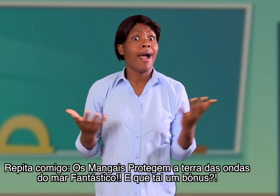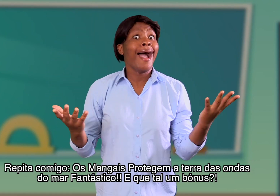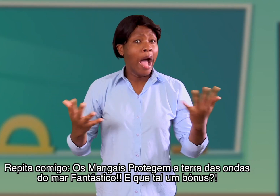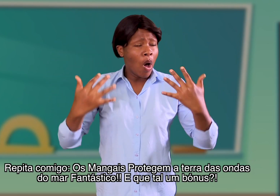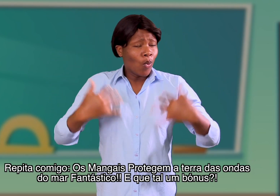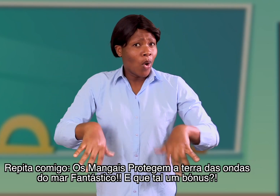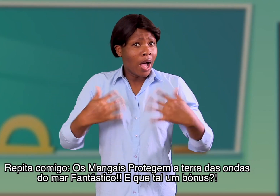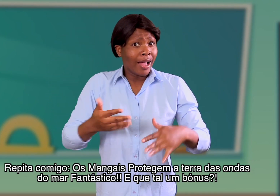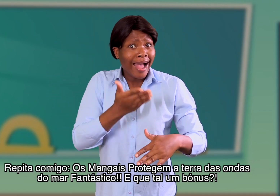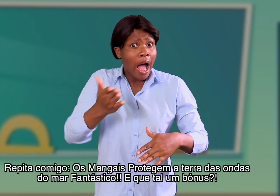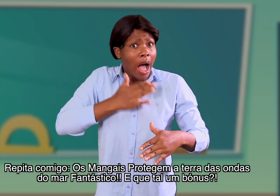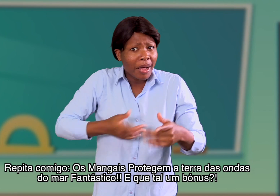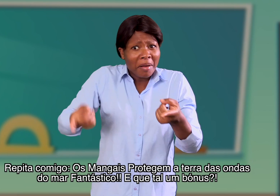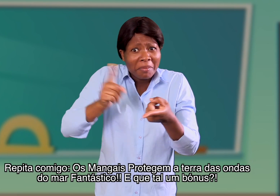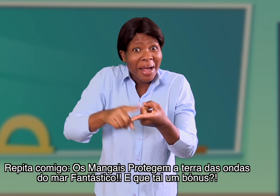bônus?